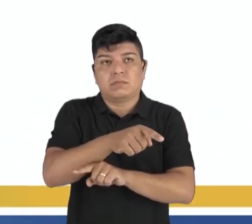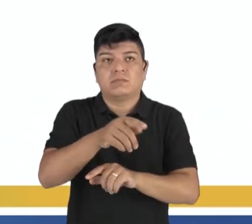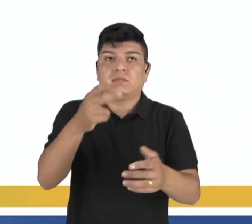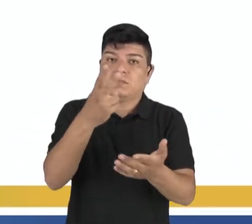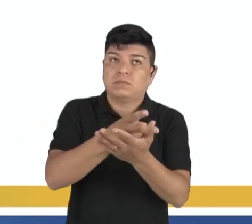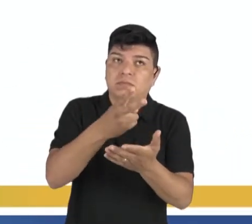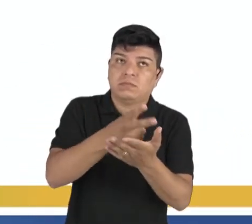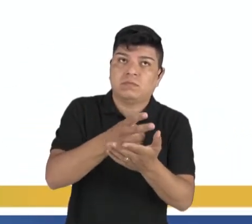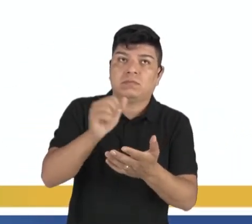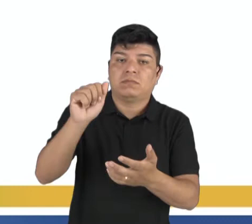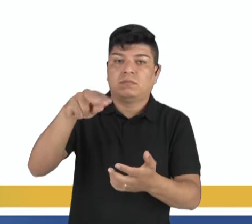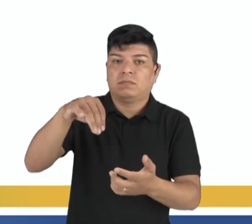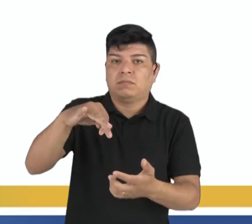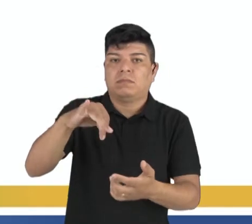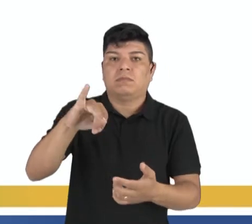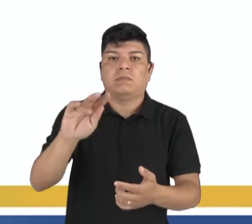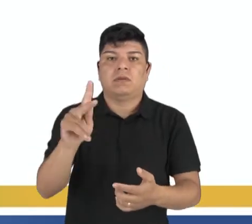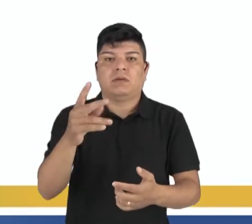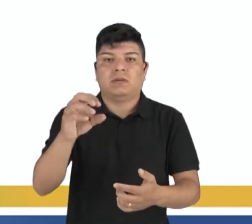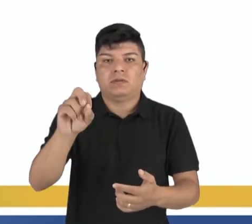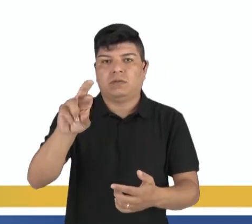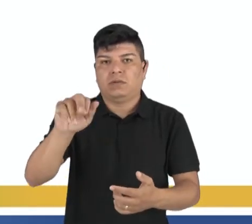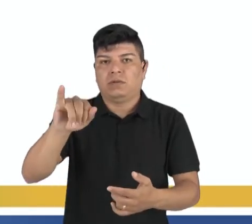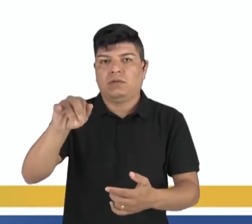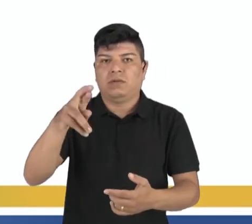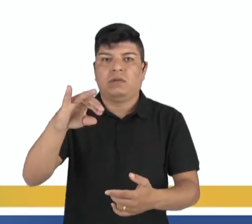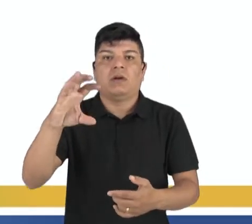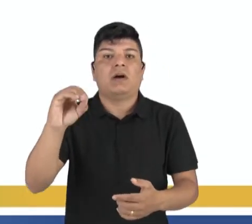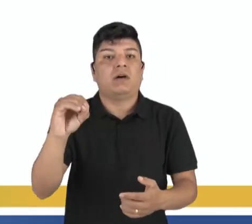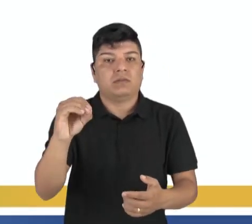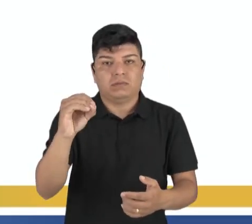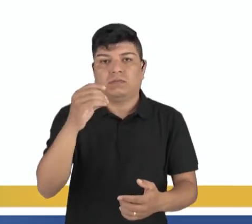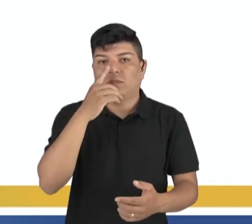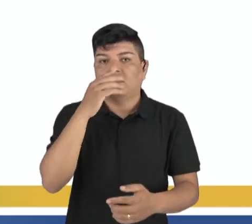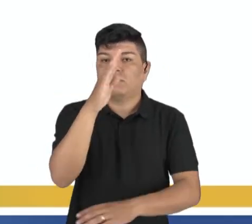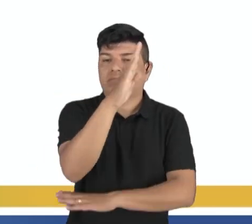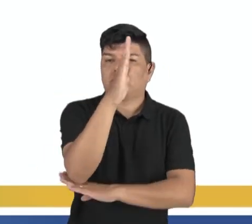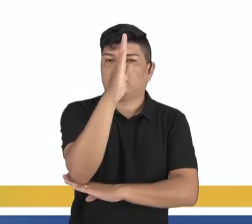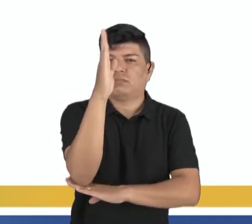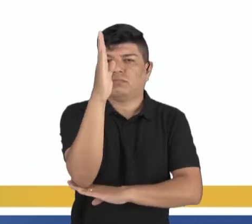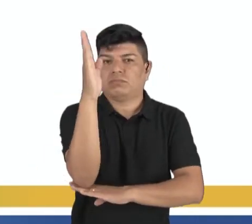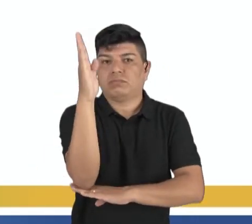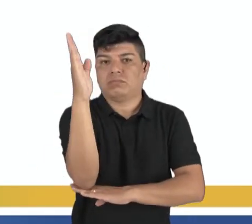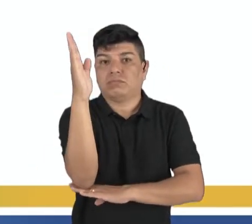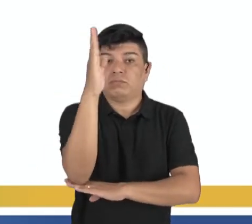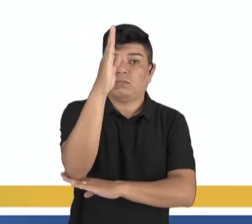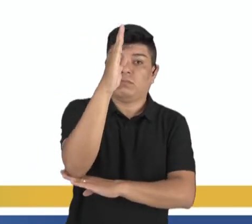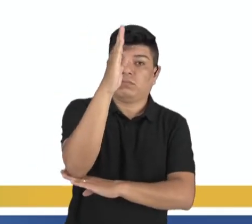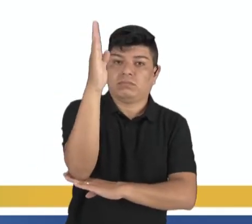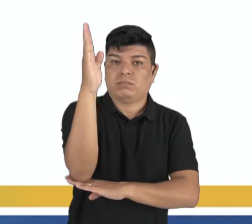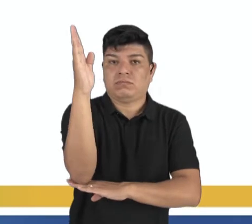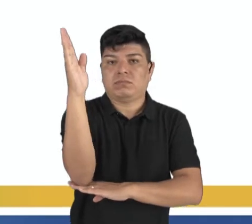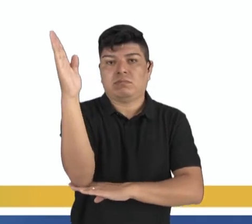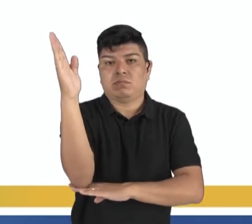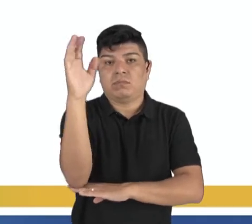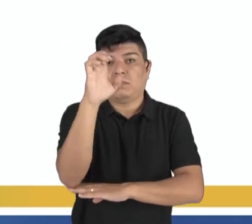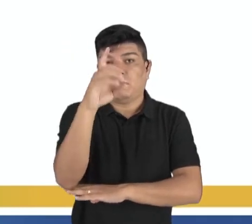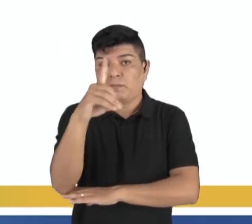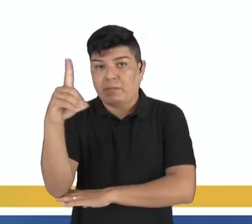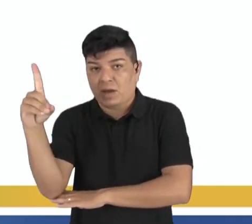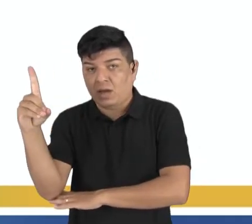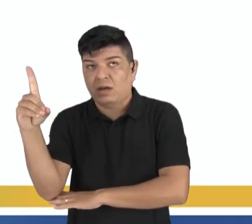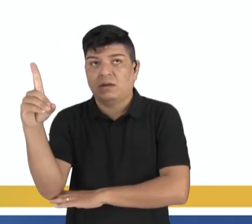relacionado anti-horário ou horário nós estamos pensando no ponteiro do relógio se o ponteiro do relógio está girando para direita